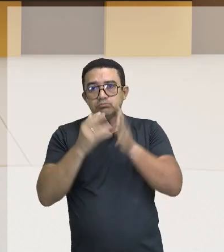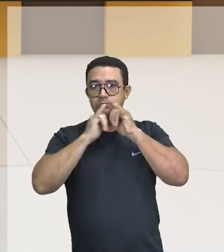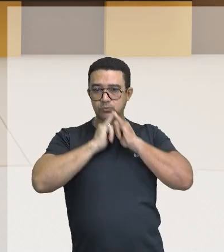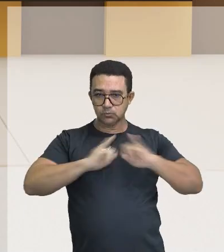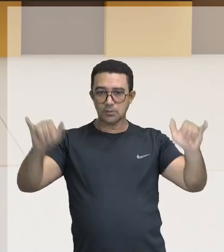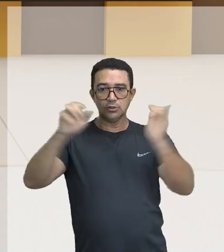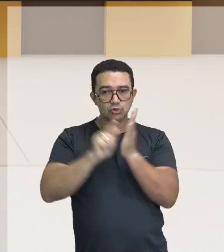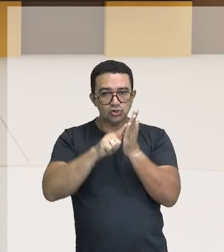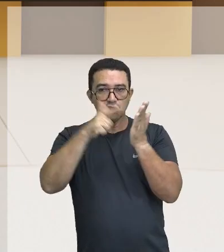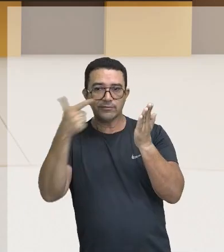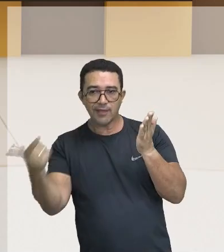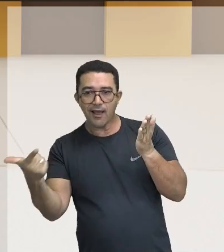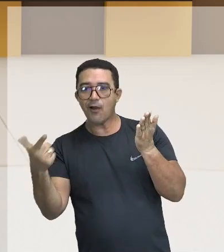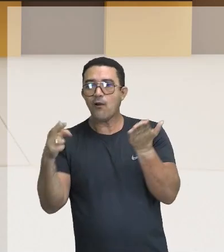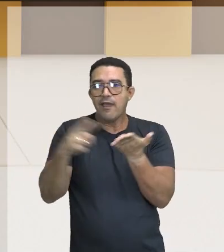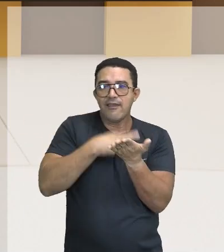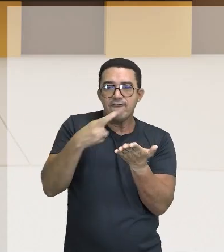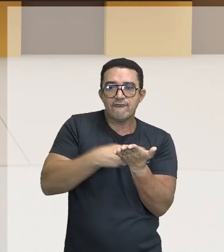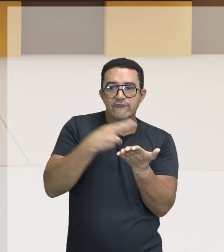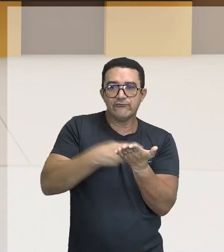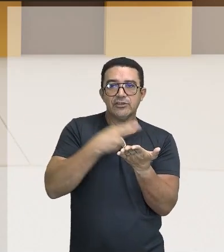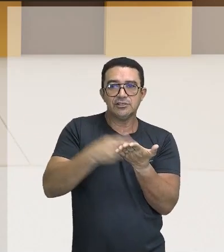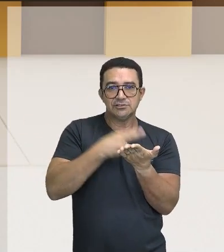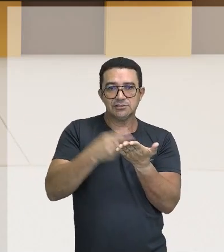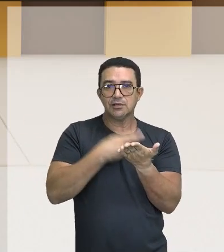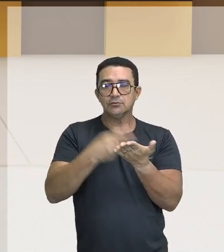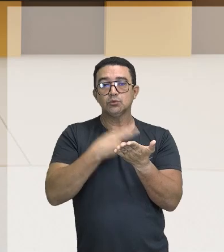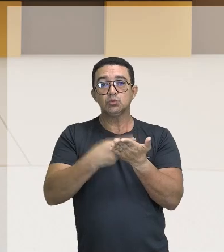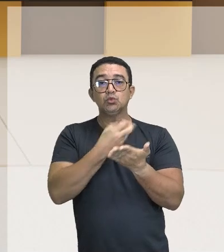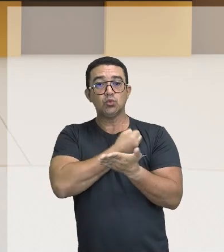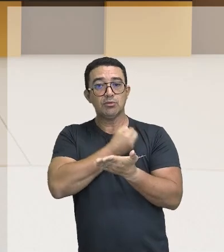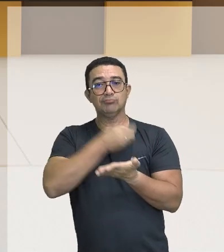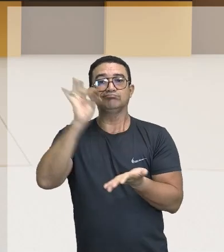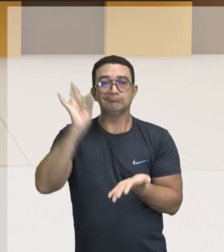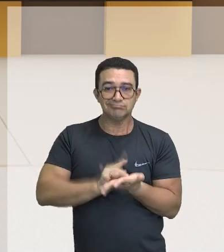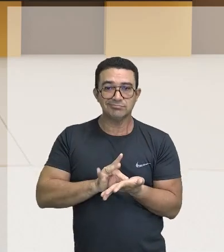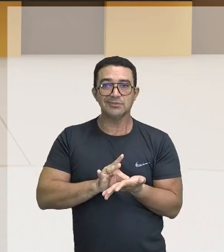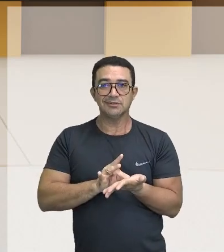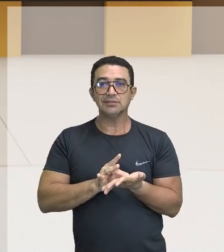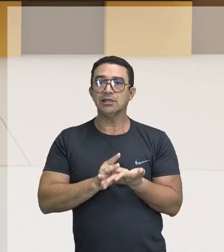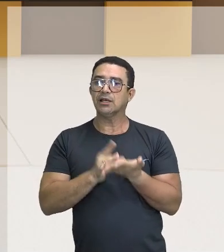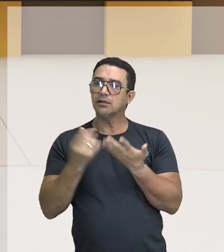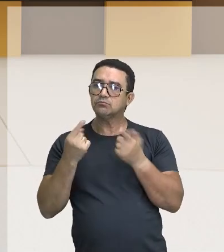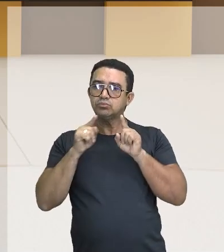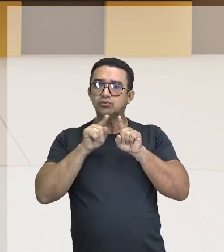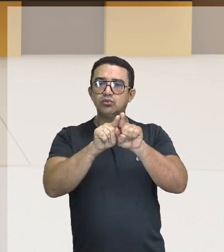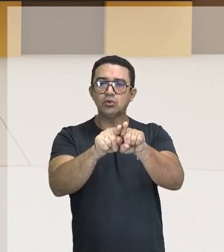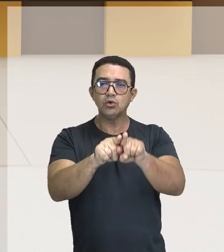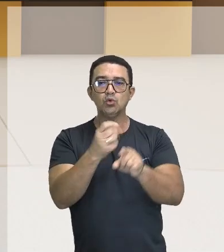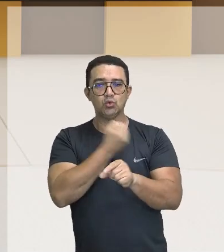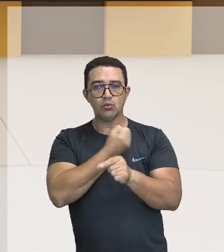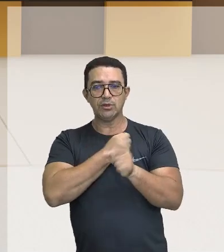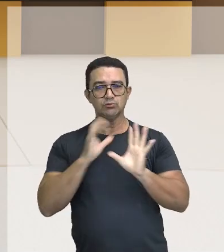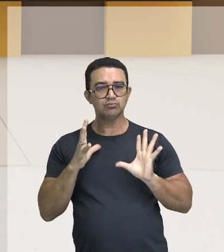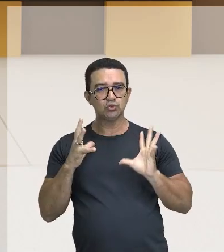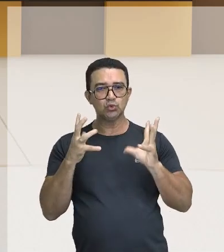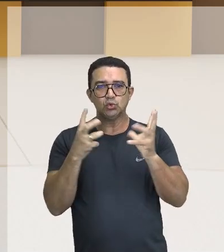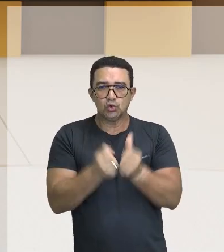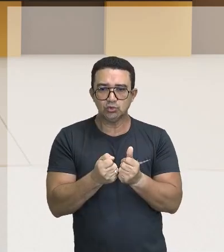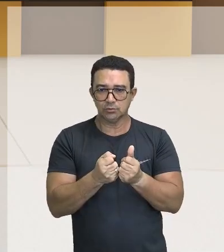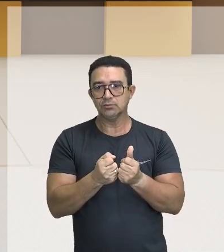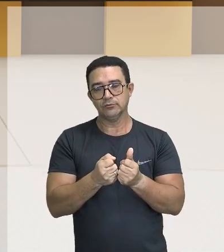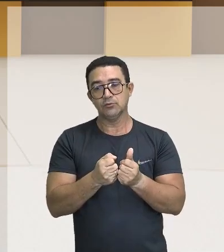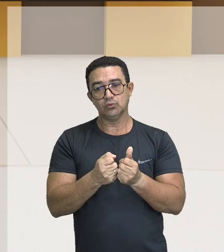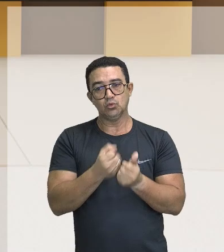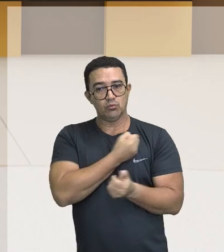em jornais e revistas, os valores referentes à frequência absoluta aparecem acompanhados do número total de valores escolhidos,